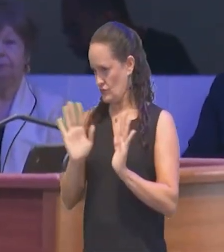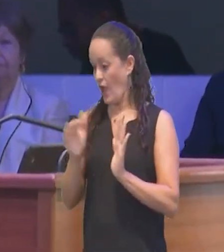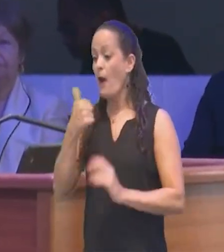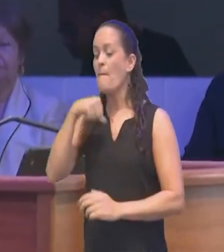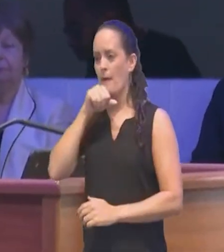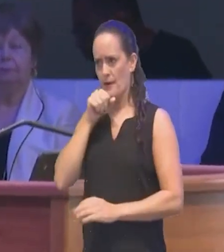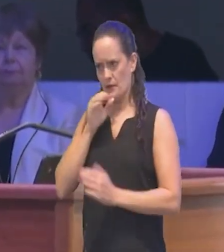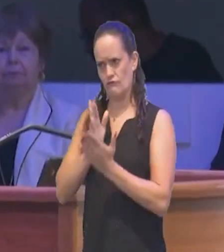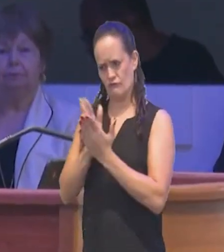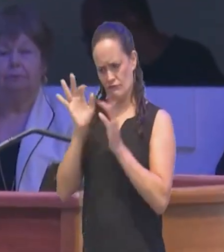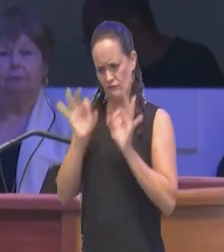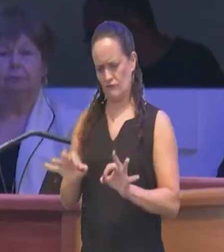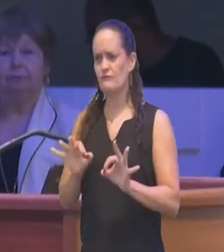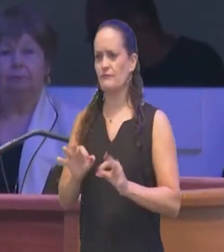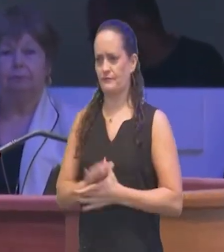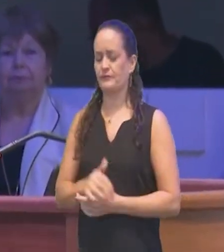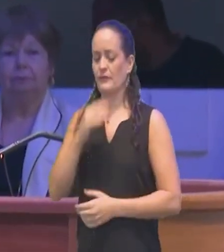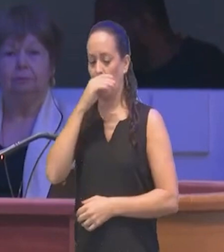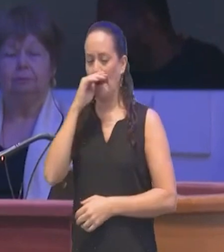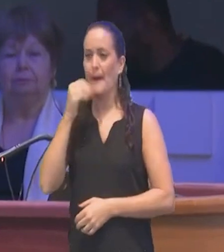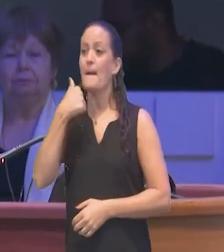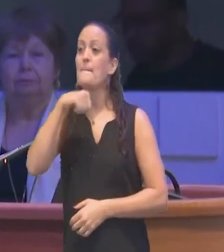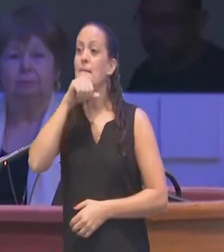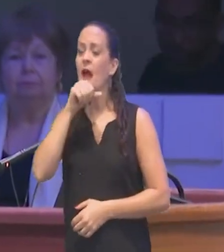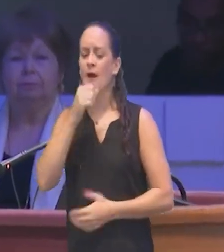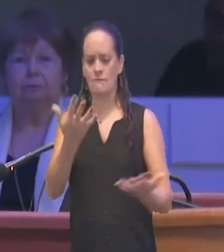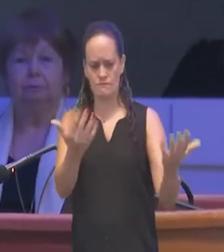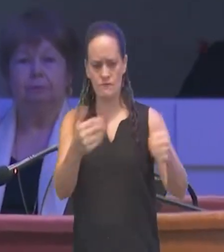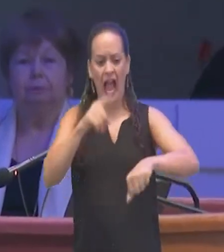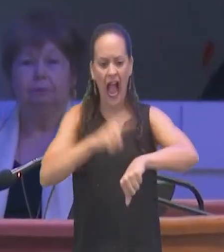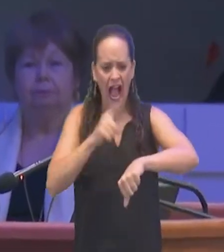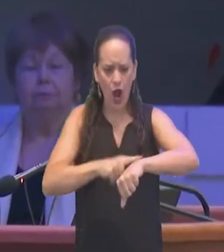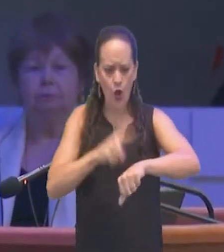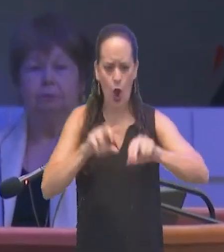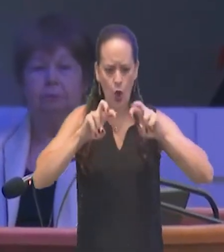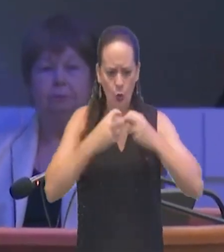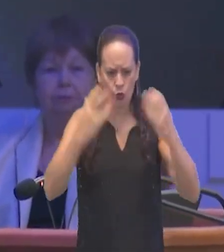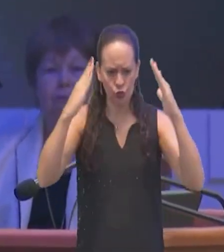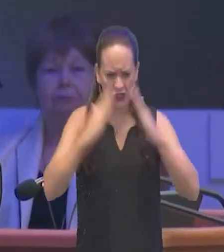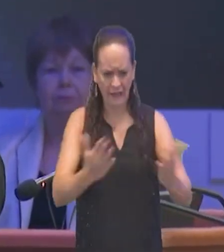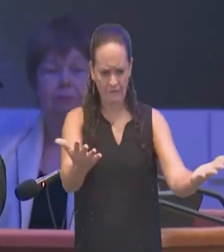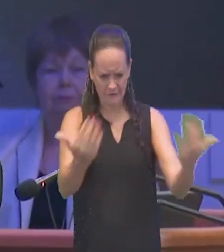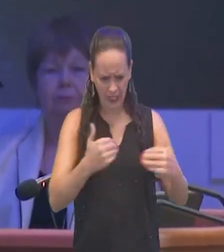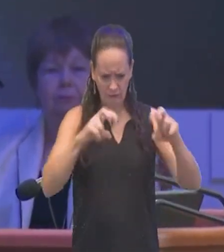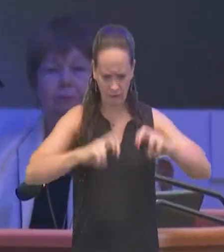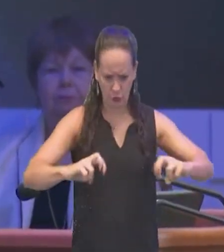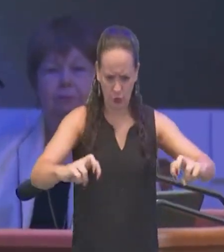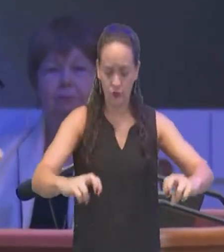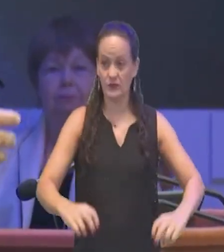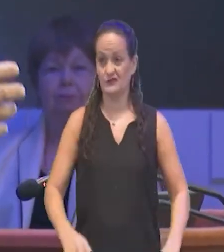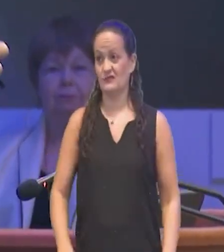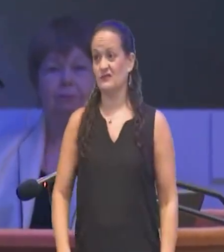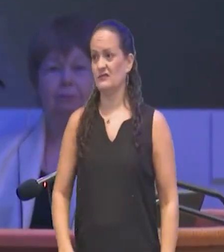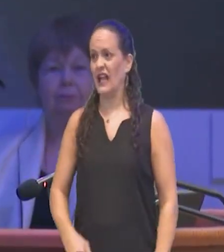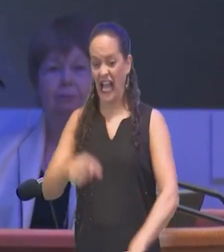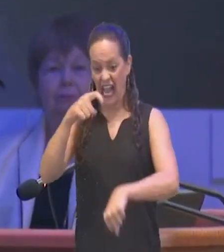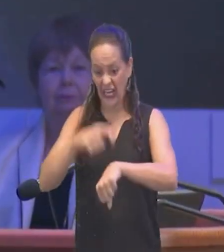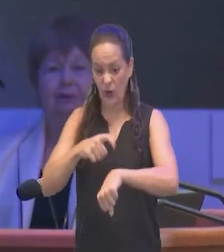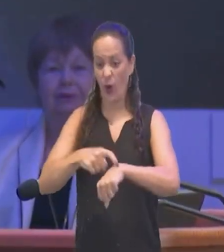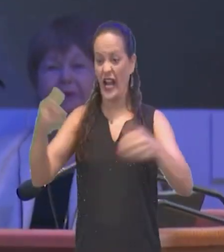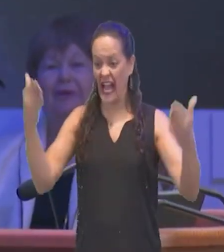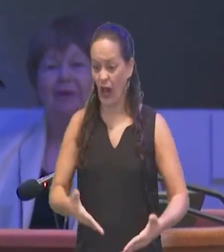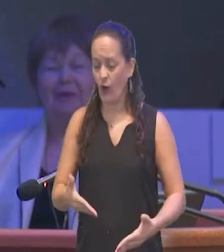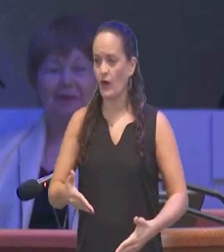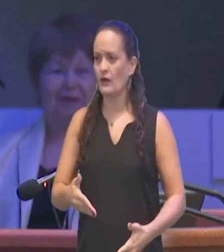se converter, mamãe nos reunia e dizia assim, agora é a hora do culto doméstico. Não é assim, agora é a hora do